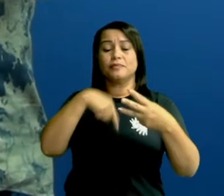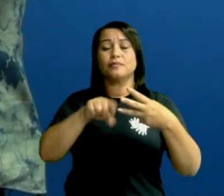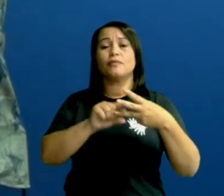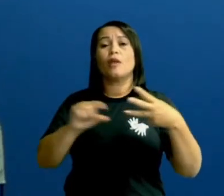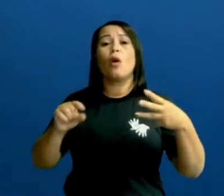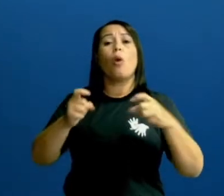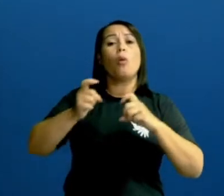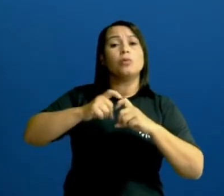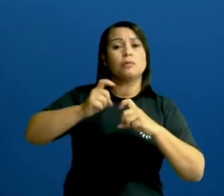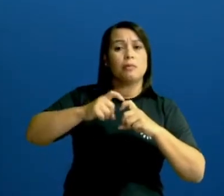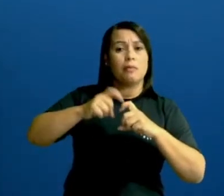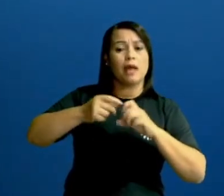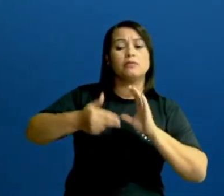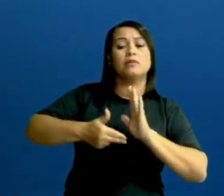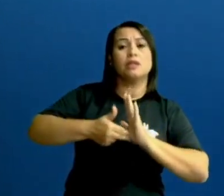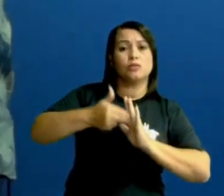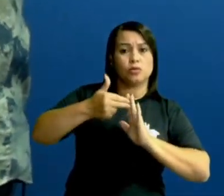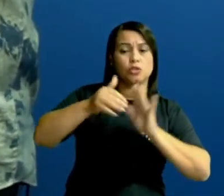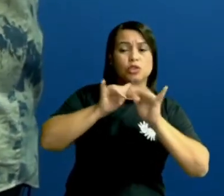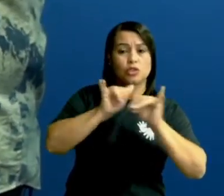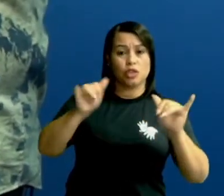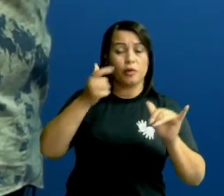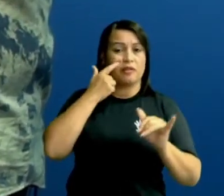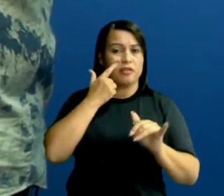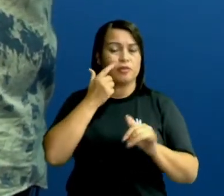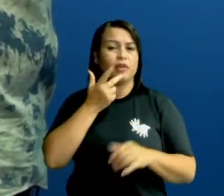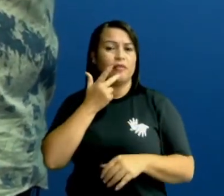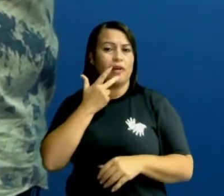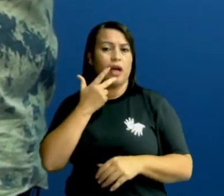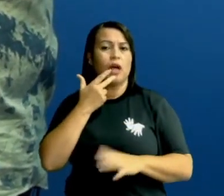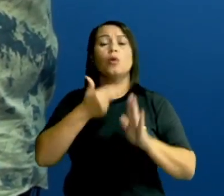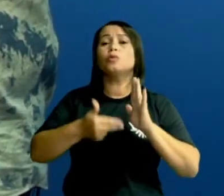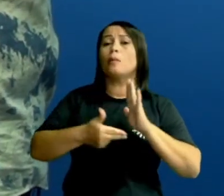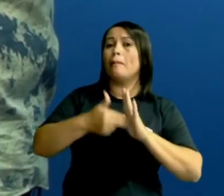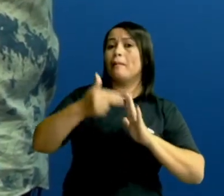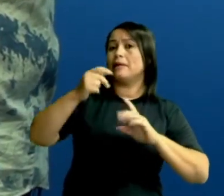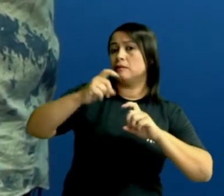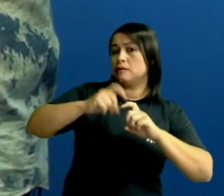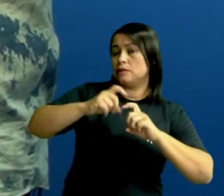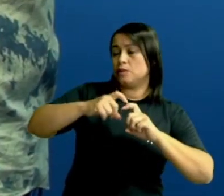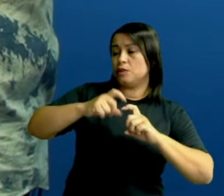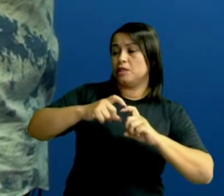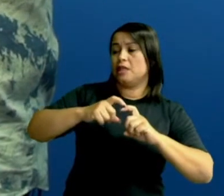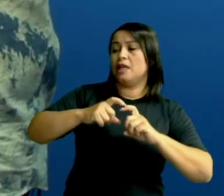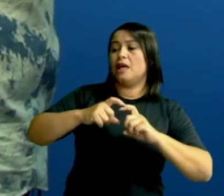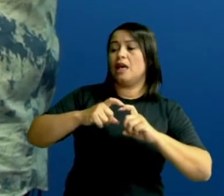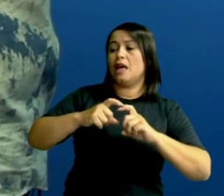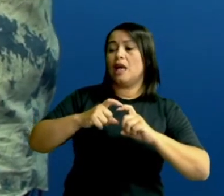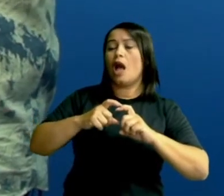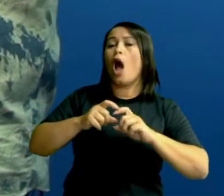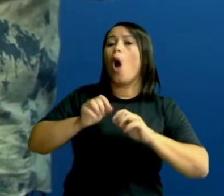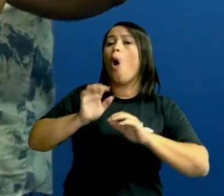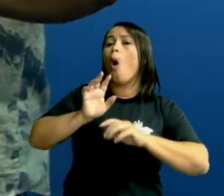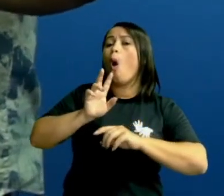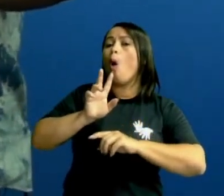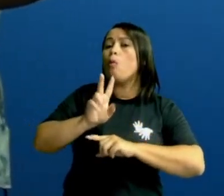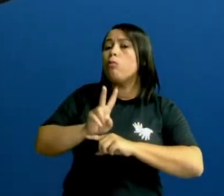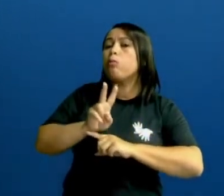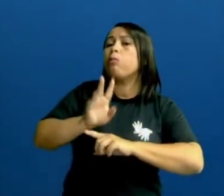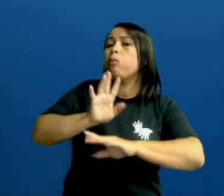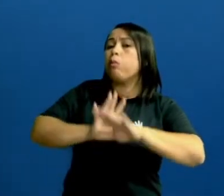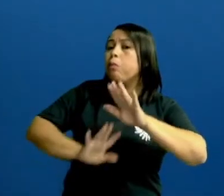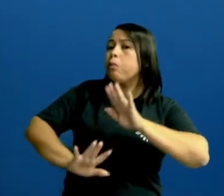a cirurgia. É uma informação. Agora, quando eu digo os médicos realizaram a cirurgia